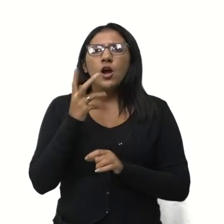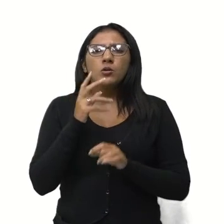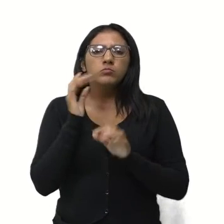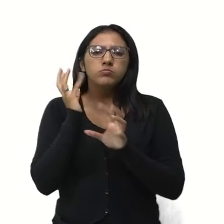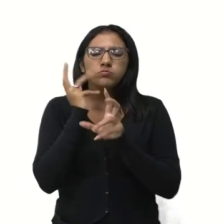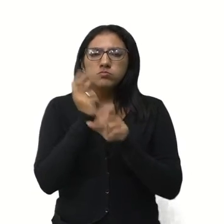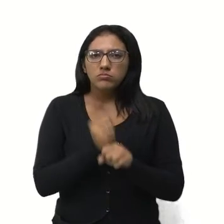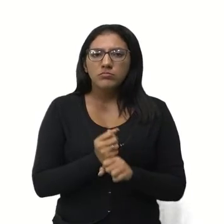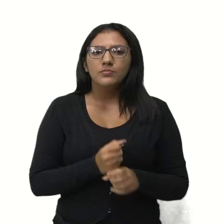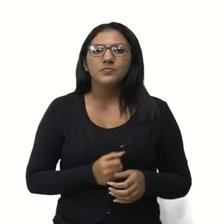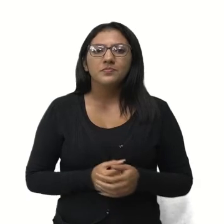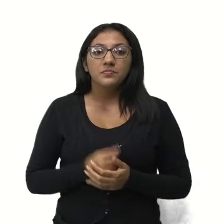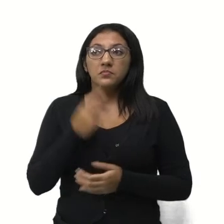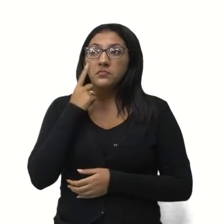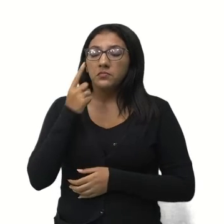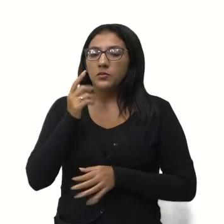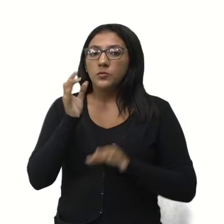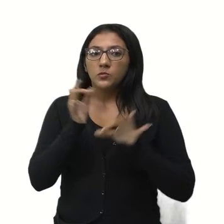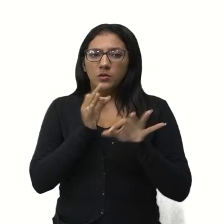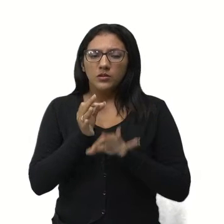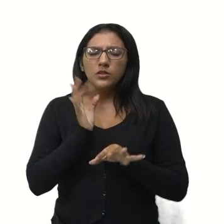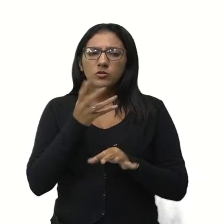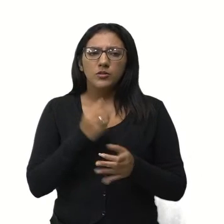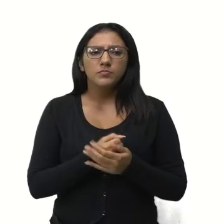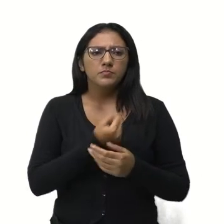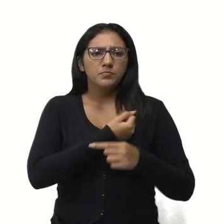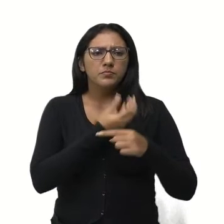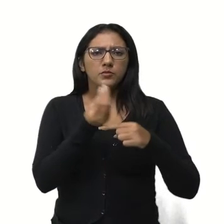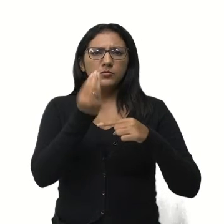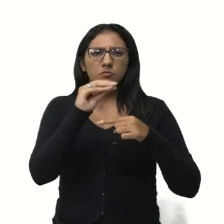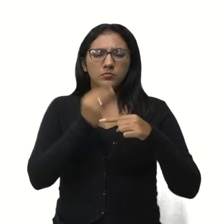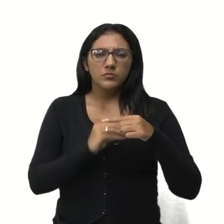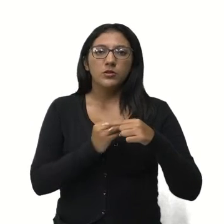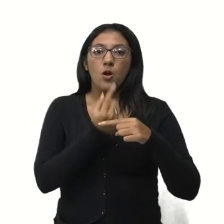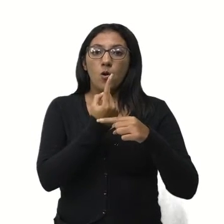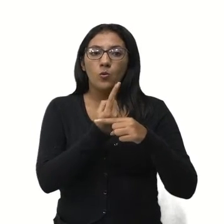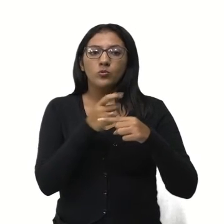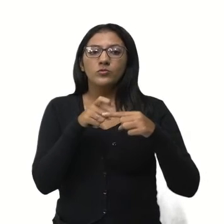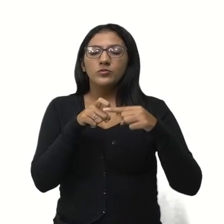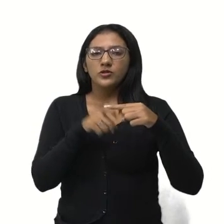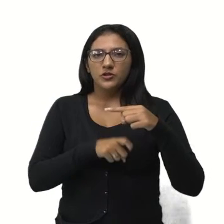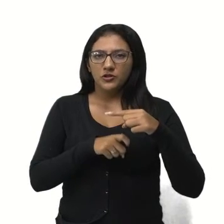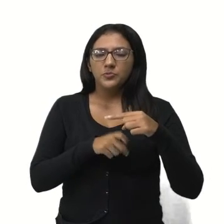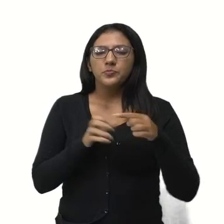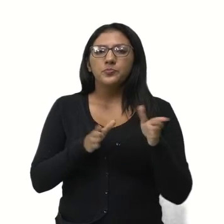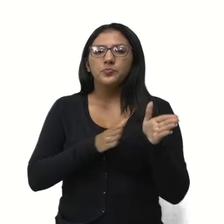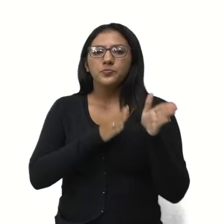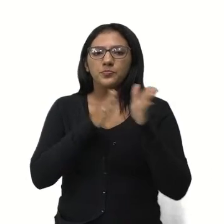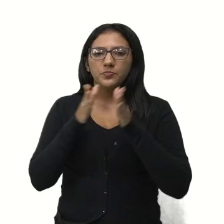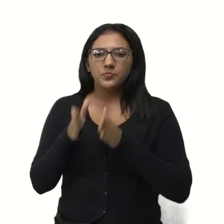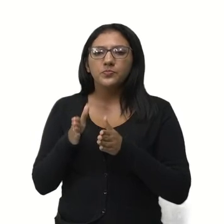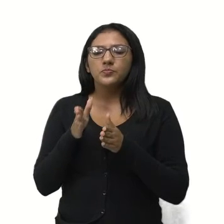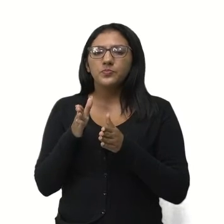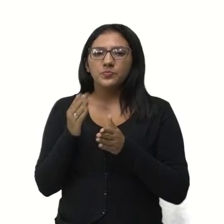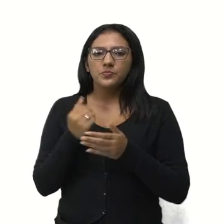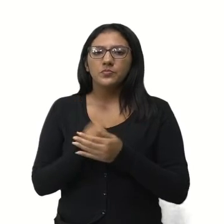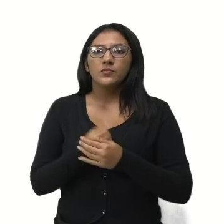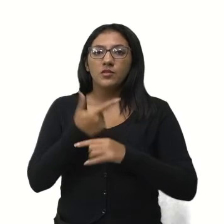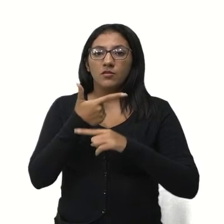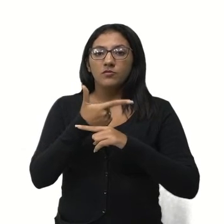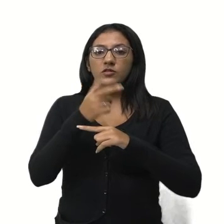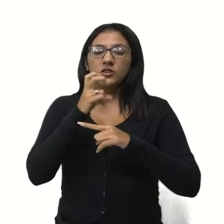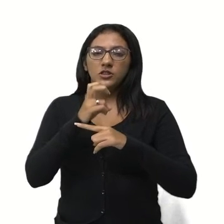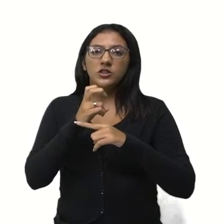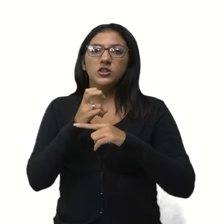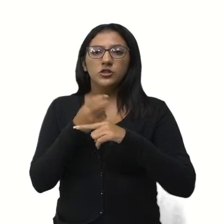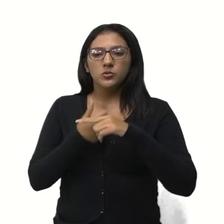Do jeito que está aqui, né? 1 sobre x é a nossa primeira razão. A nossa segunda razão vai